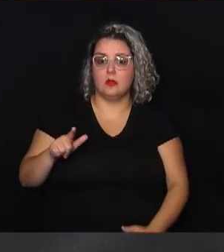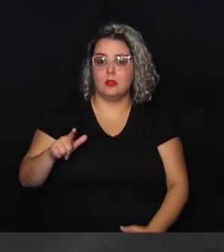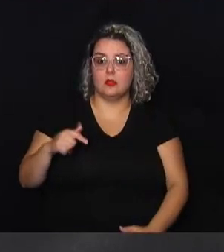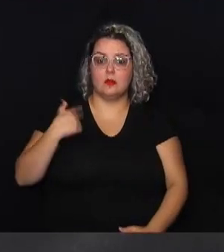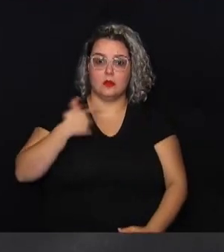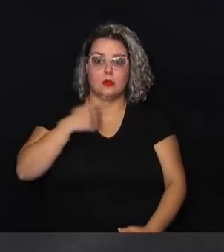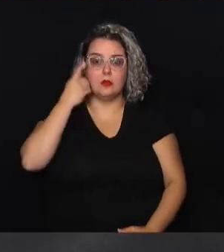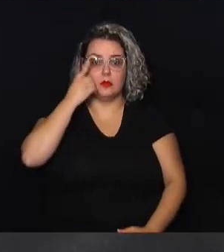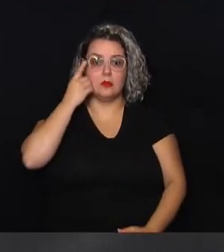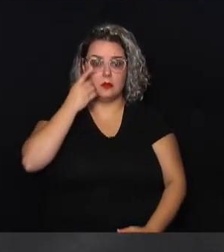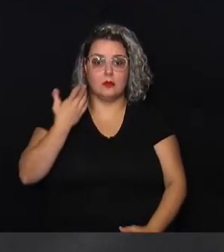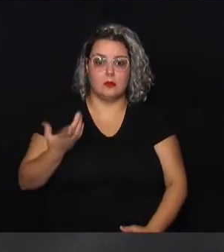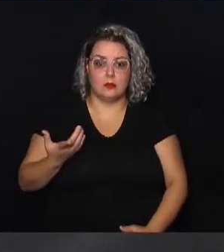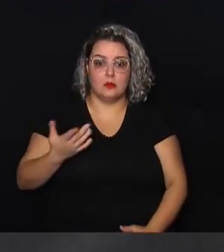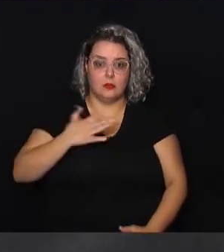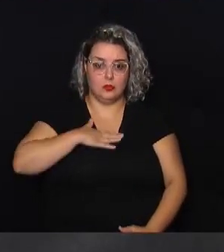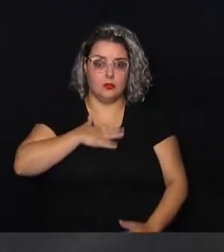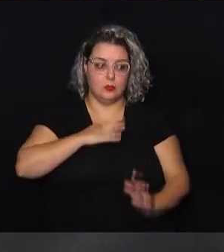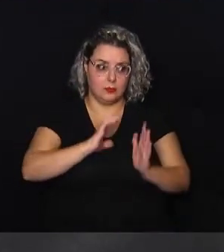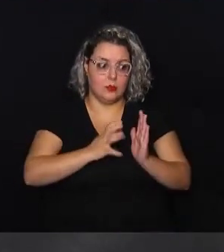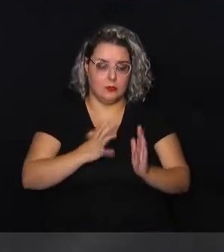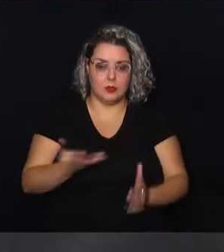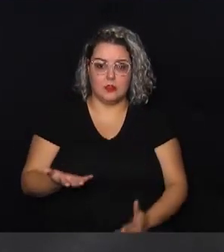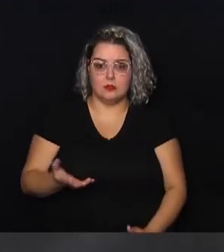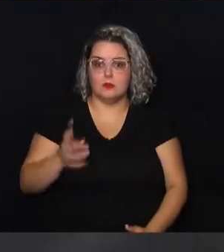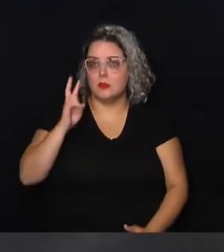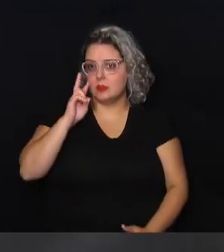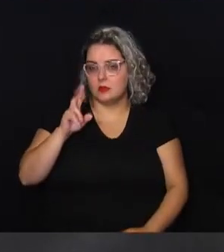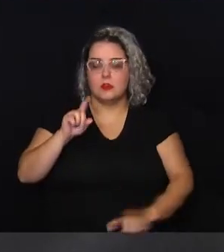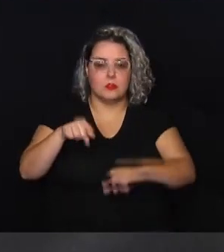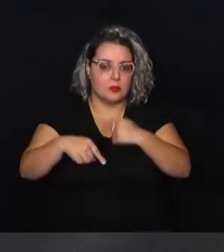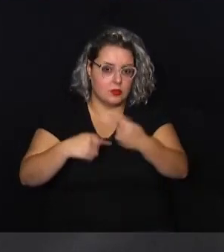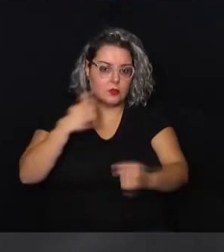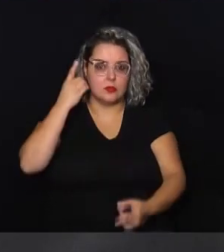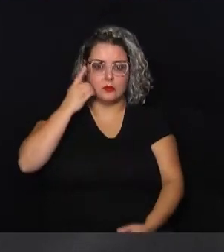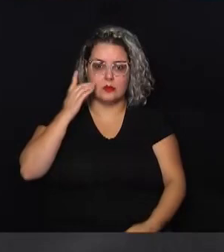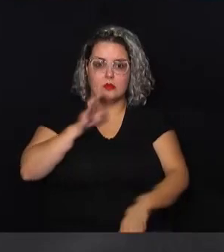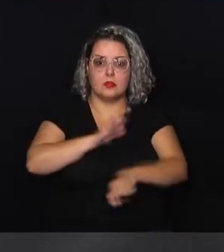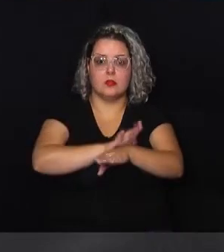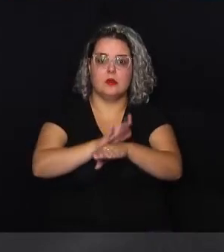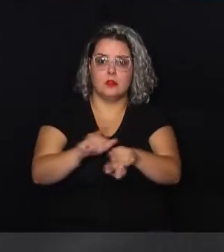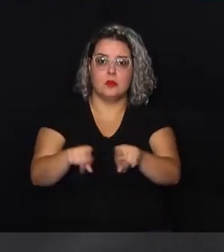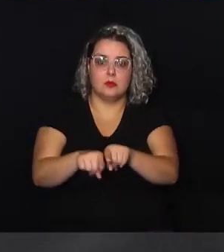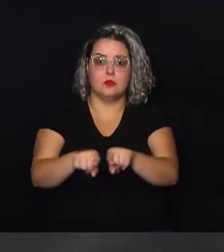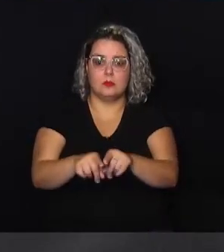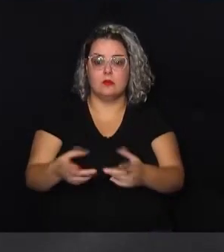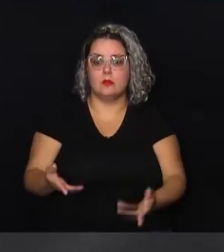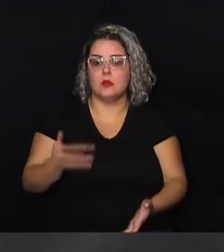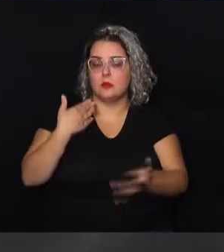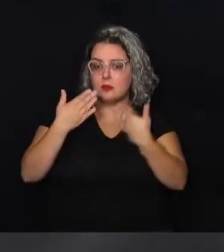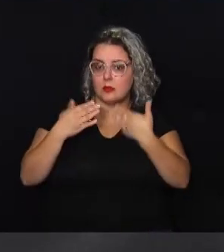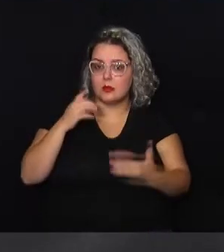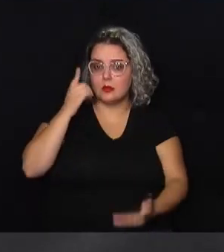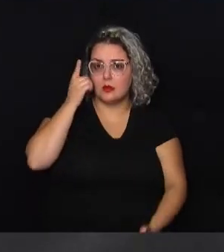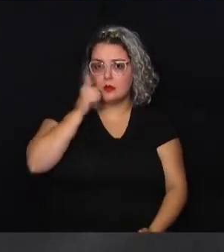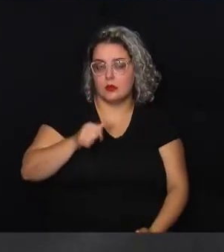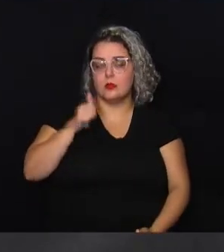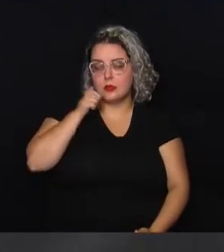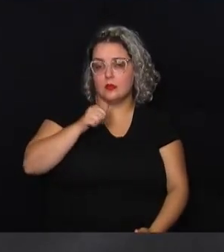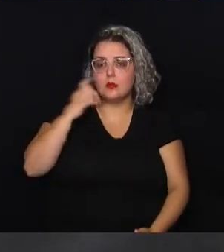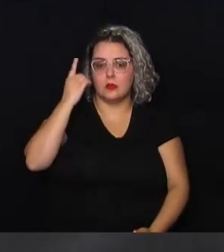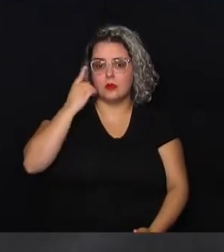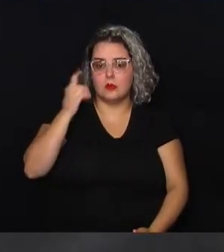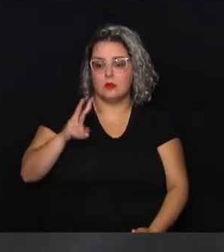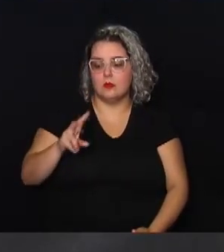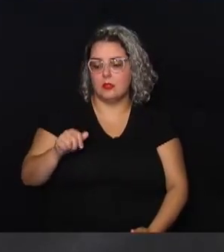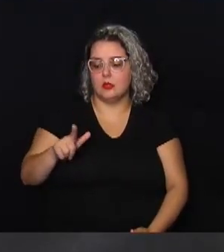deputada, eu estou falando deputados do meu partido, né? Mas eu vi que tem outros deputados que têm ajudado também. Mas eu falei também com a deputada Valéria Bolsonaro,